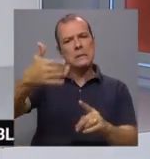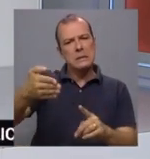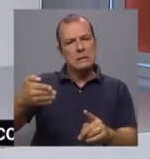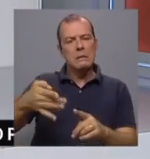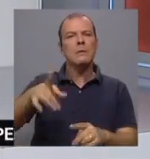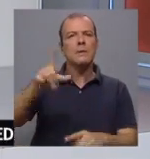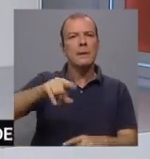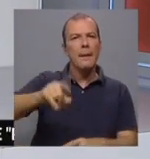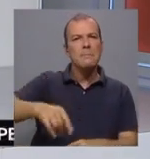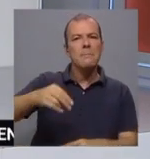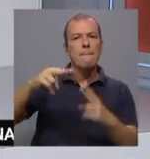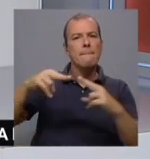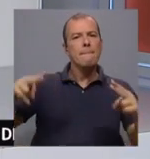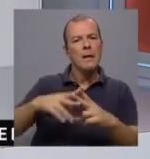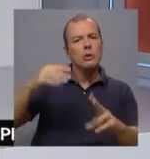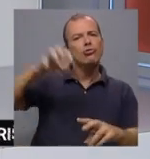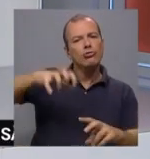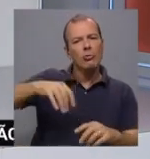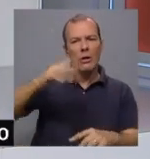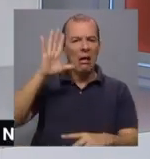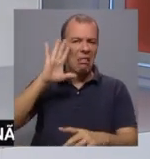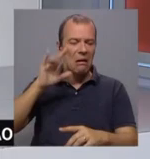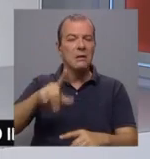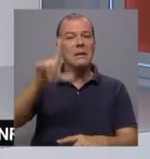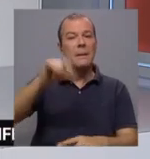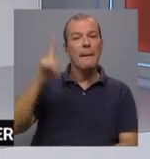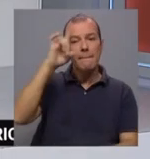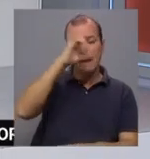o final do dia, 18 graus de máxima, e Madrid